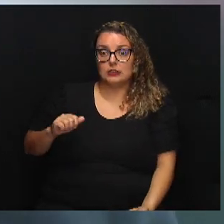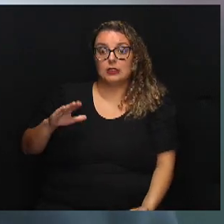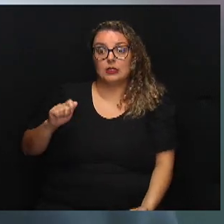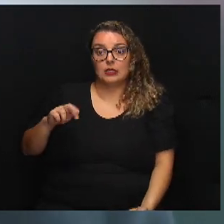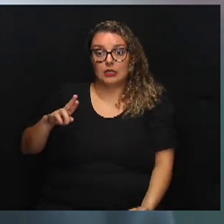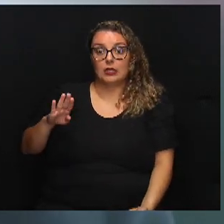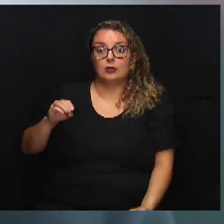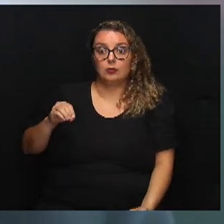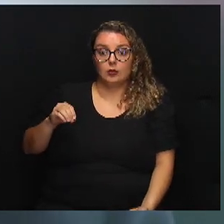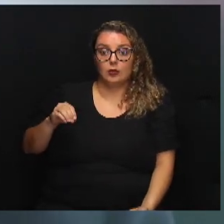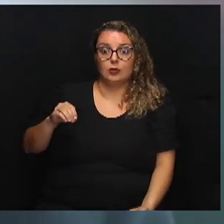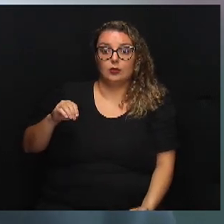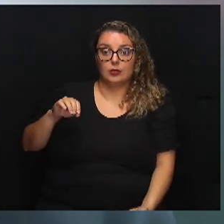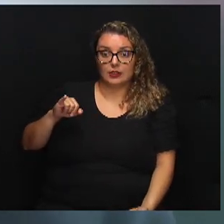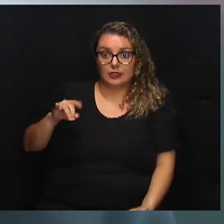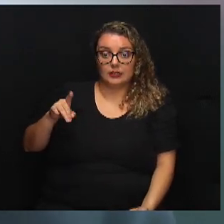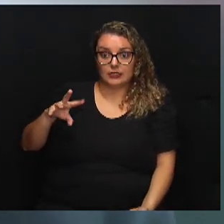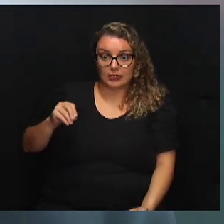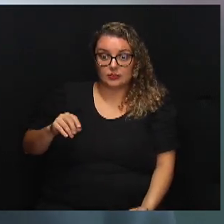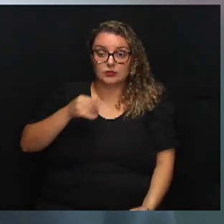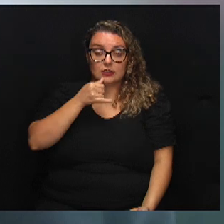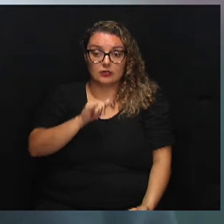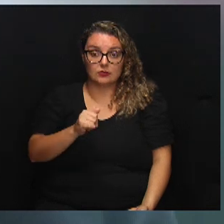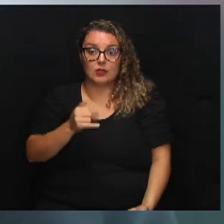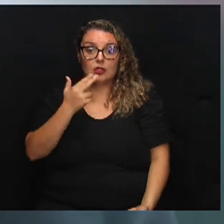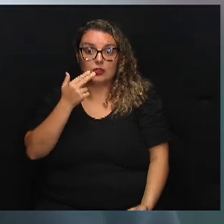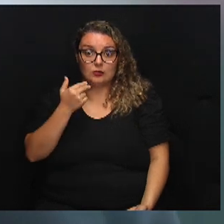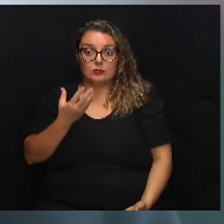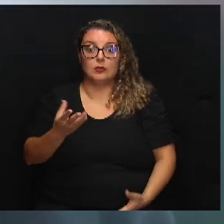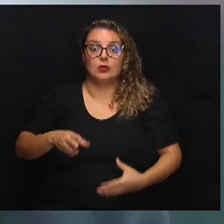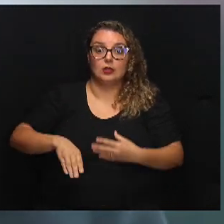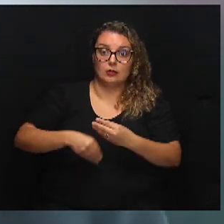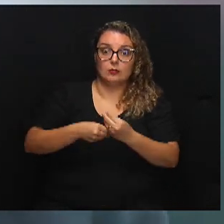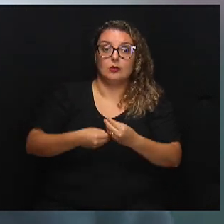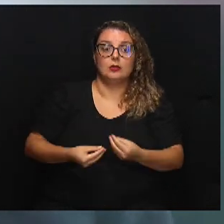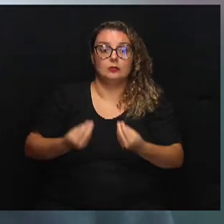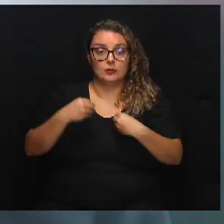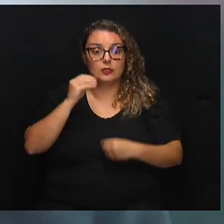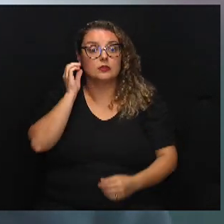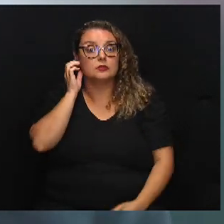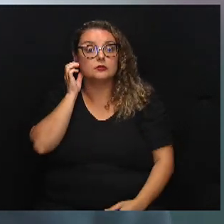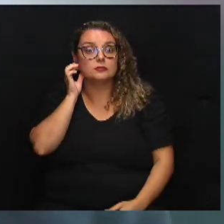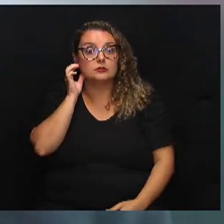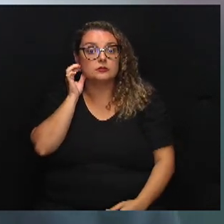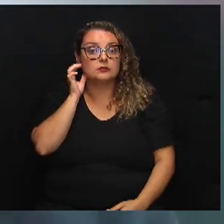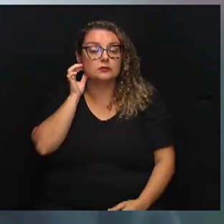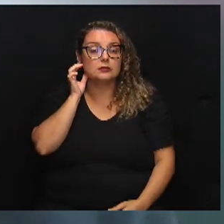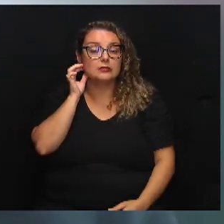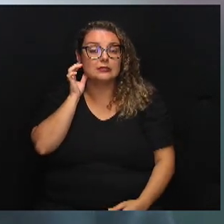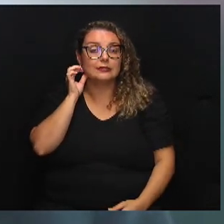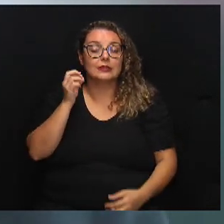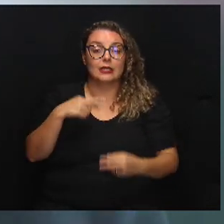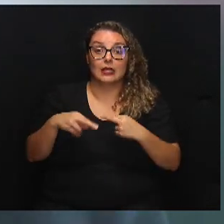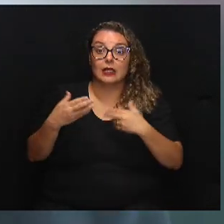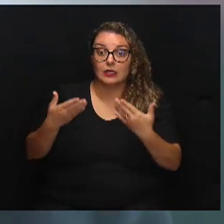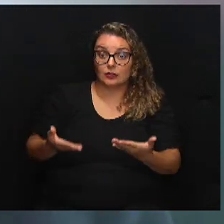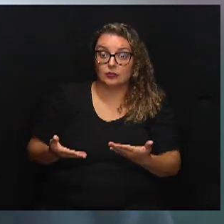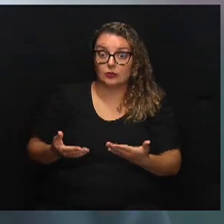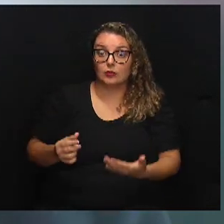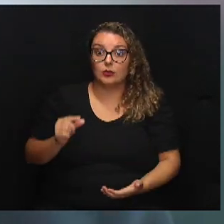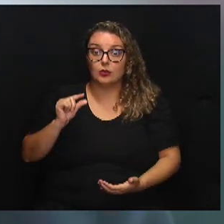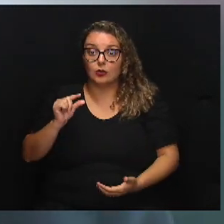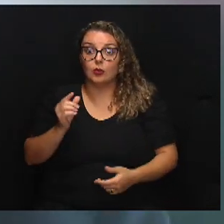carboidratos, energética e de micronutrientes que a alimentação complementar dá. A questão de ser um